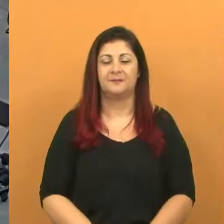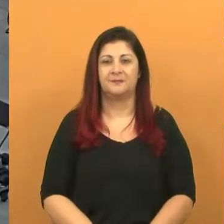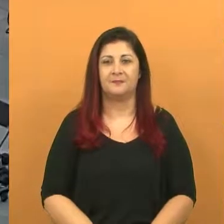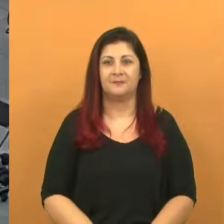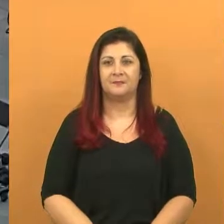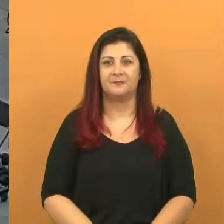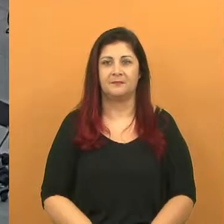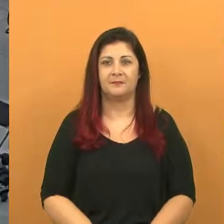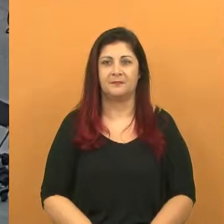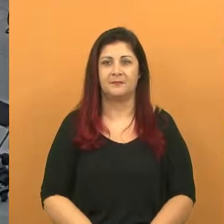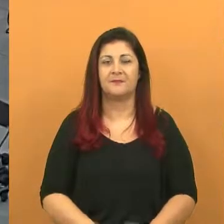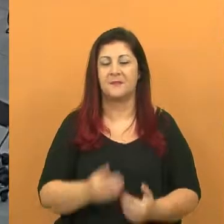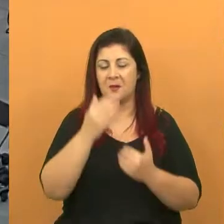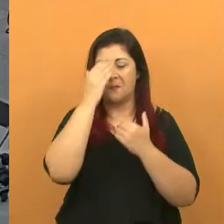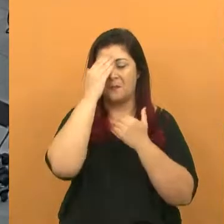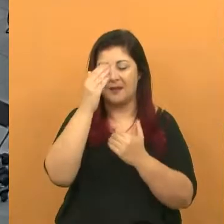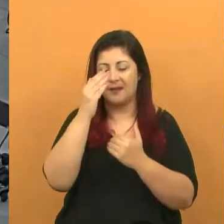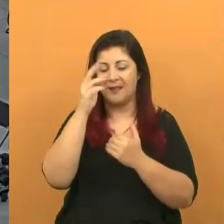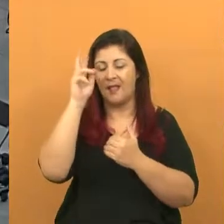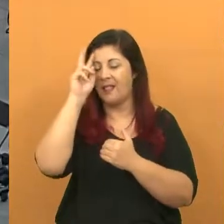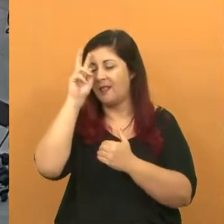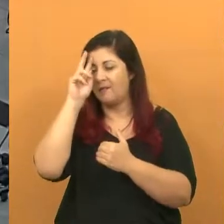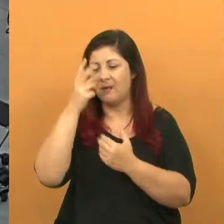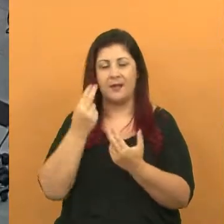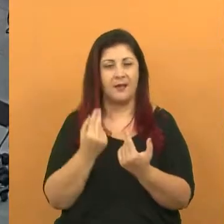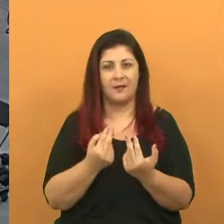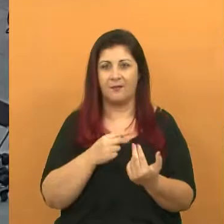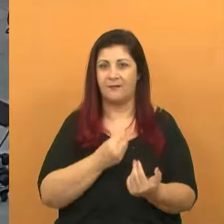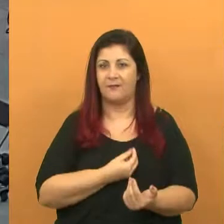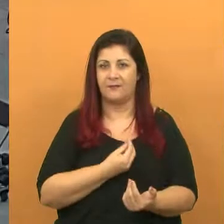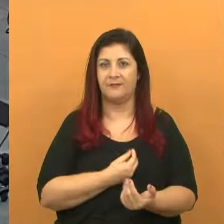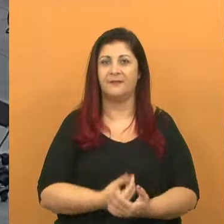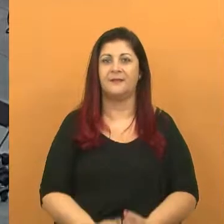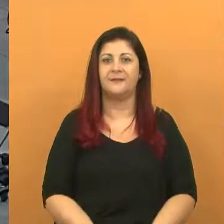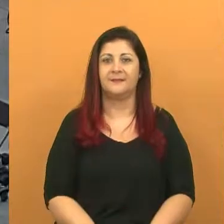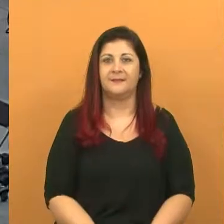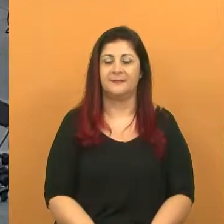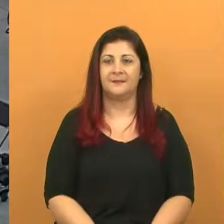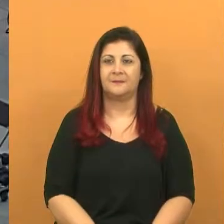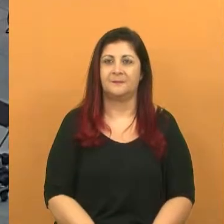Obrigado, Paulinho. Recordar é viver, né? O projeto continua em discussão.